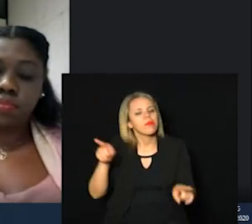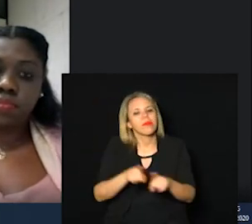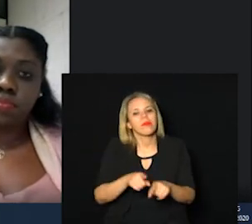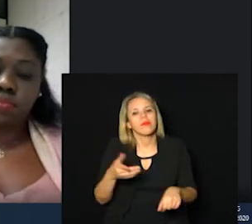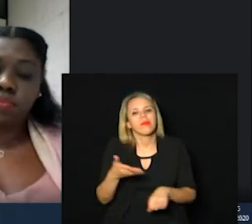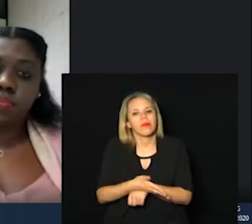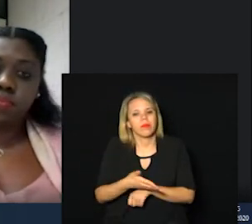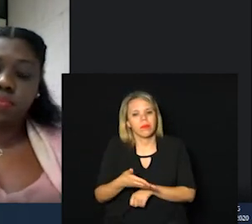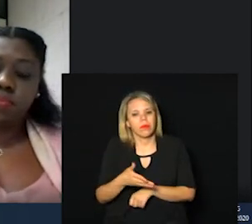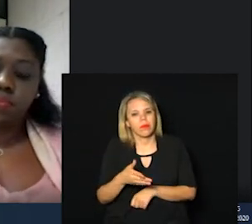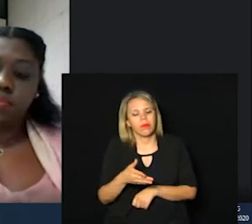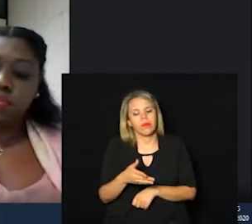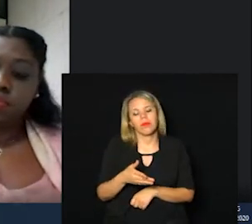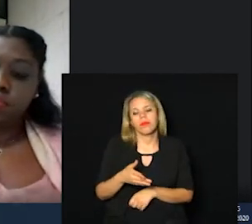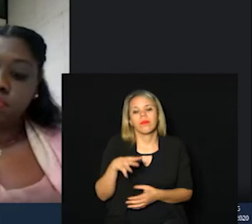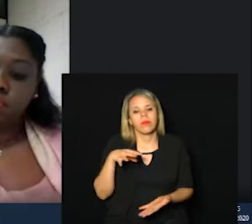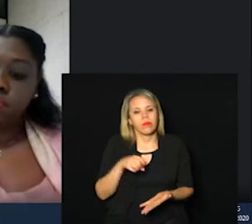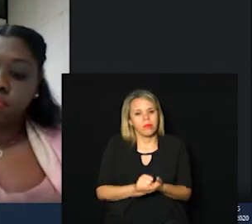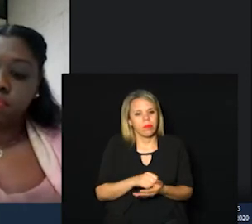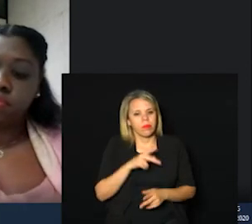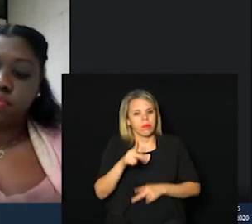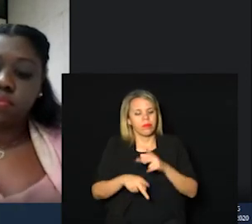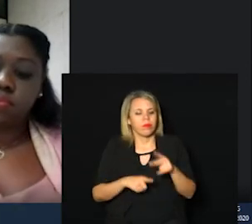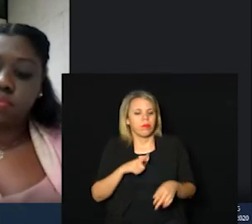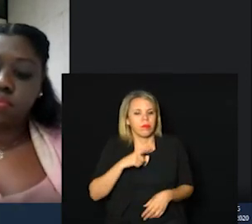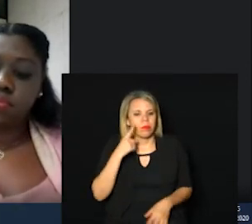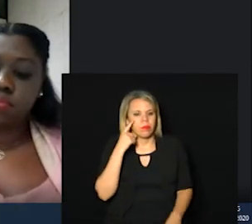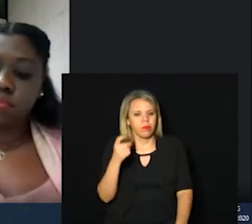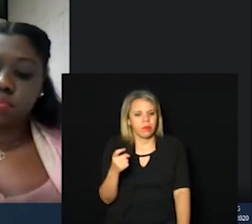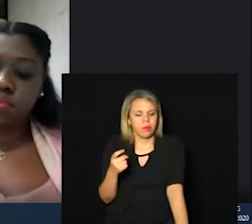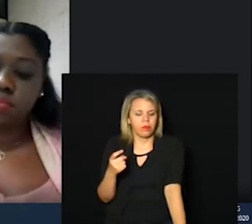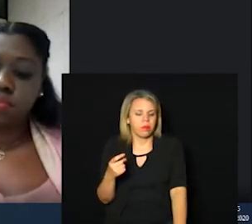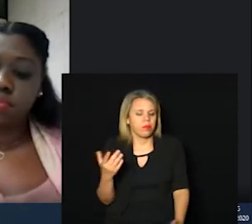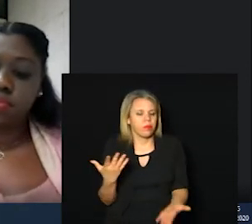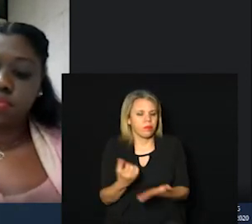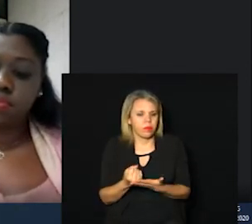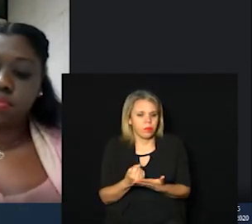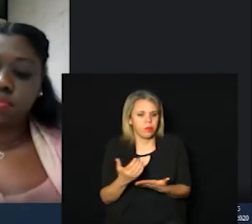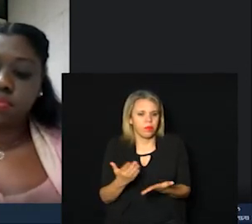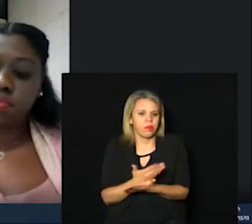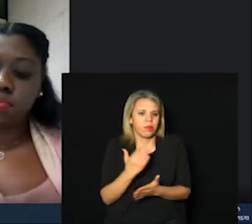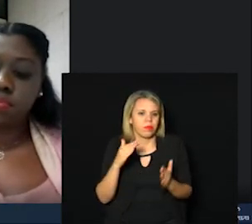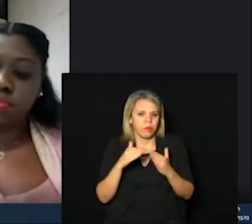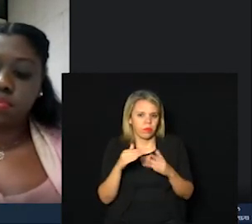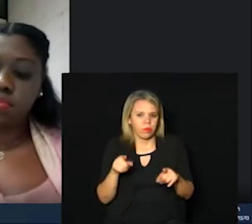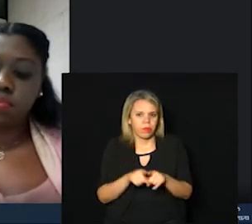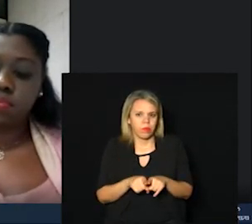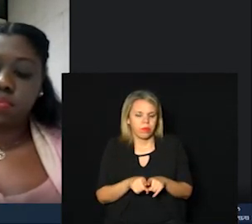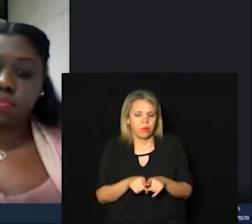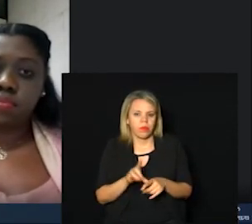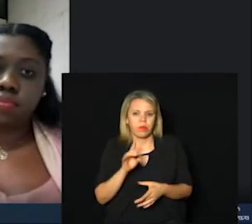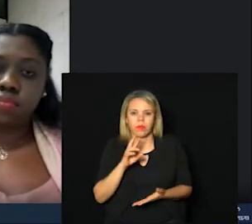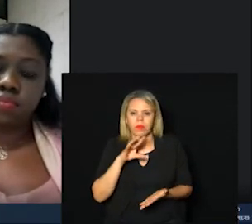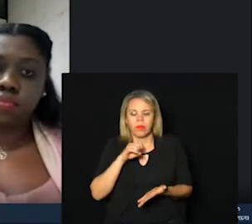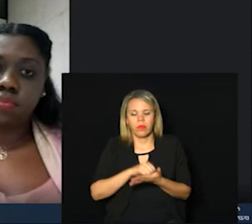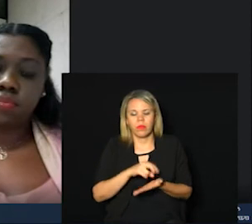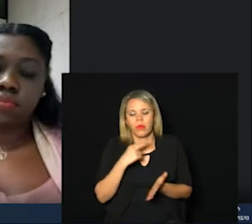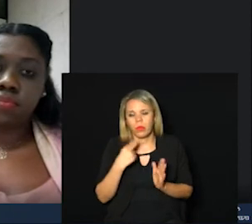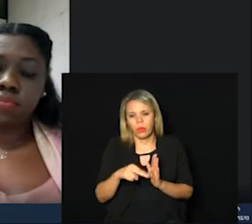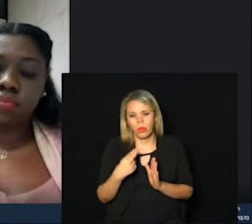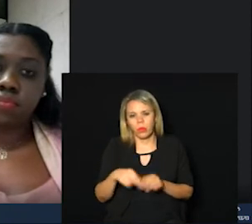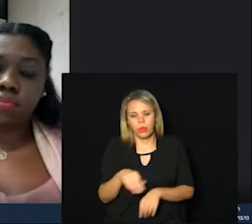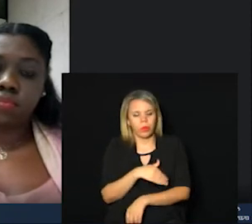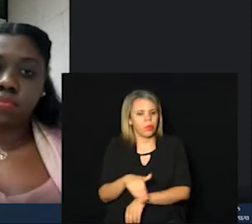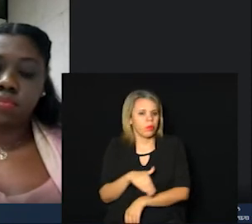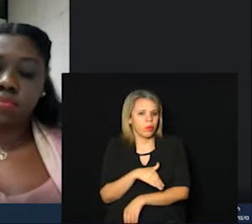aí o link do formulário para as pessoas que estiverem interessadas em receber o livro, né, na sua casa, só preencher o nome, o